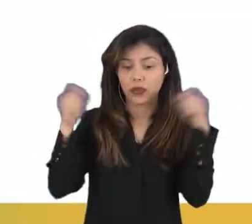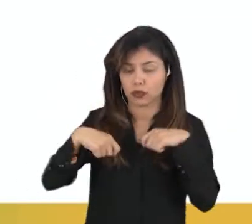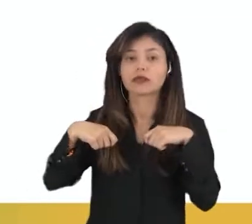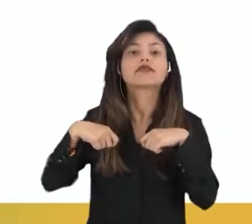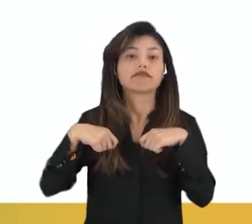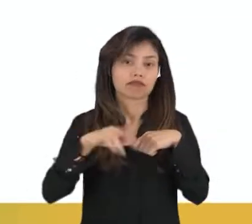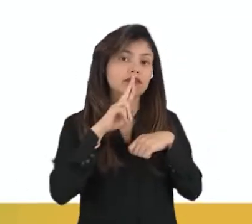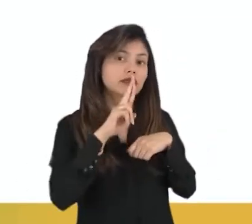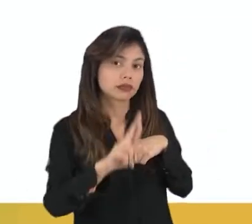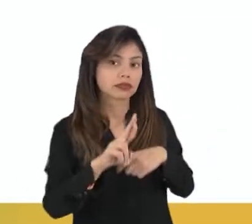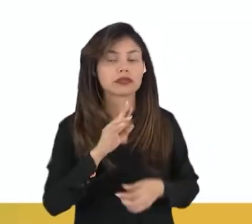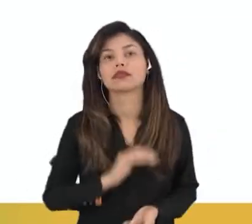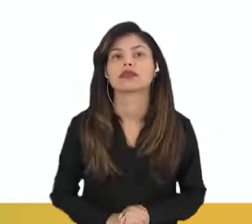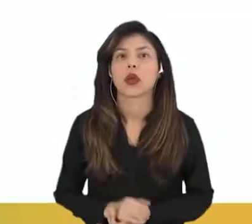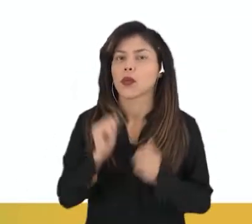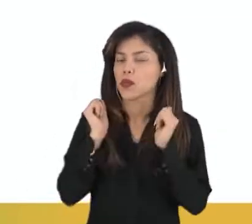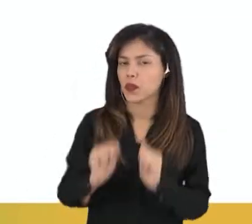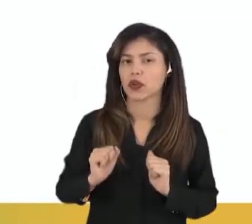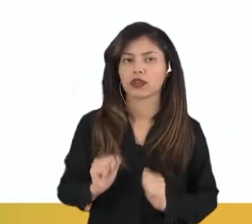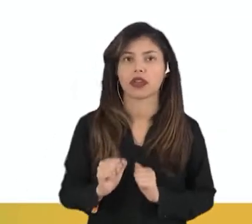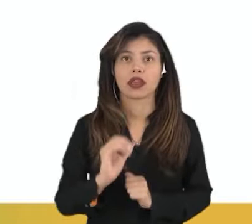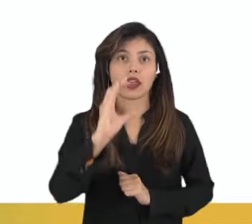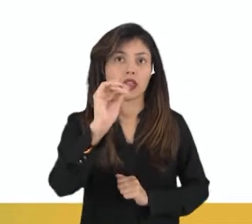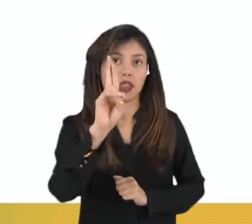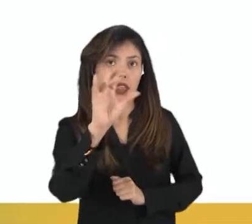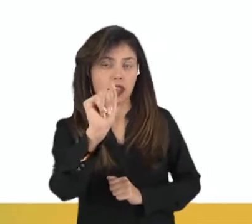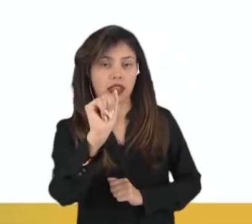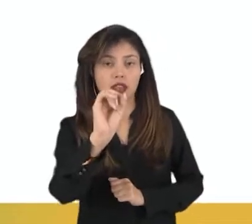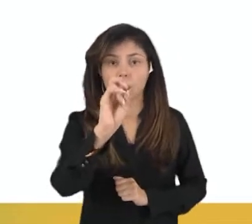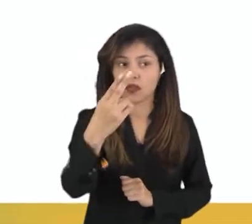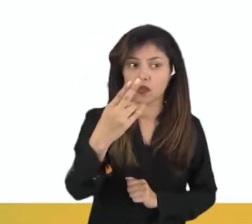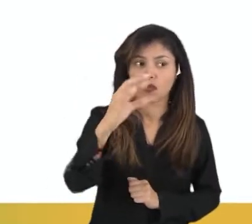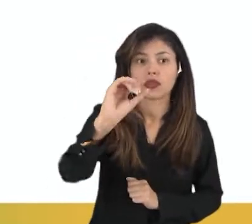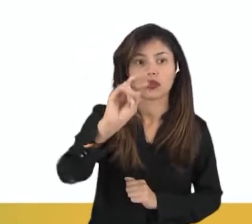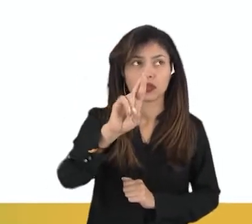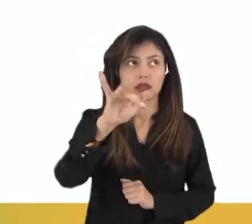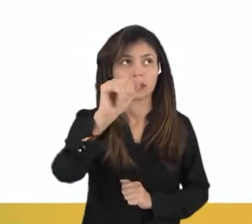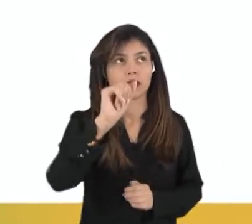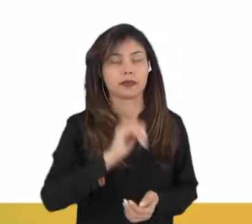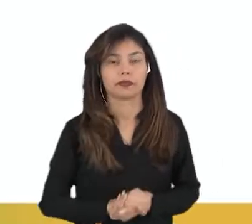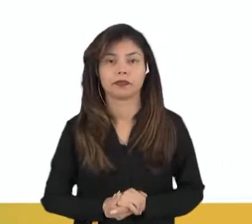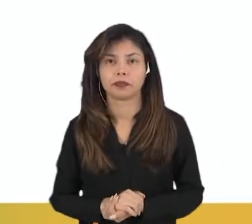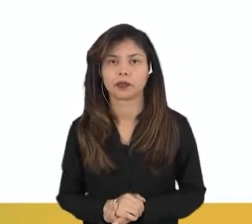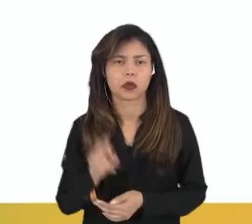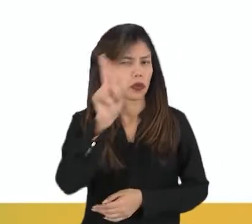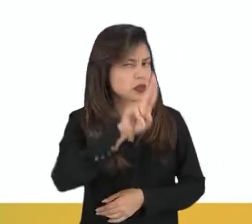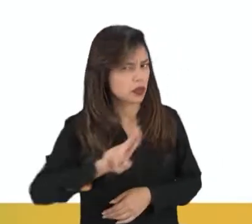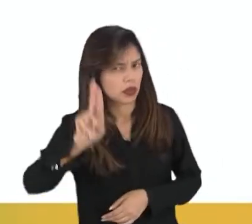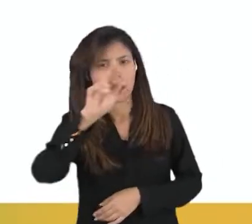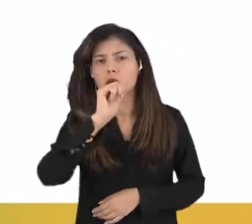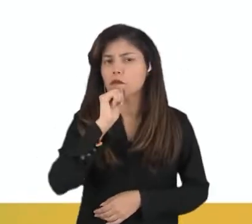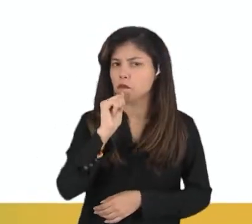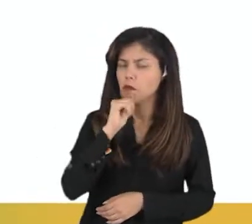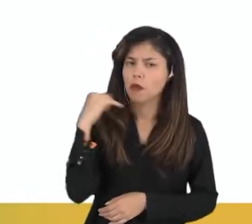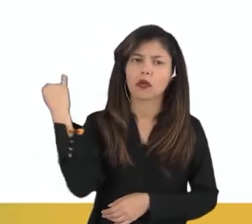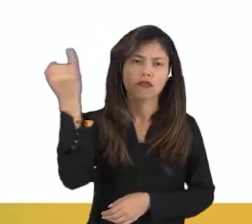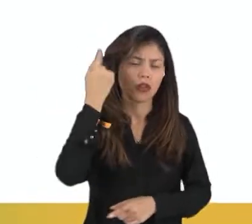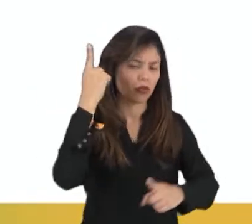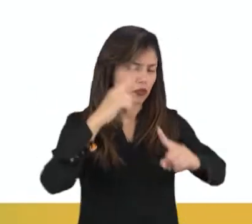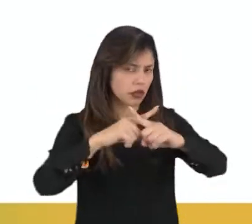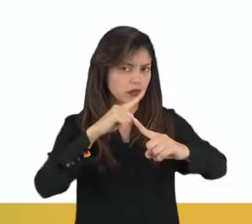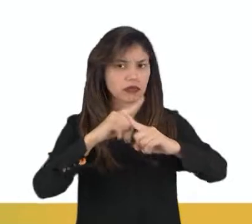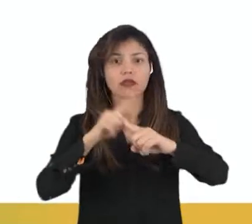de resultados. Ela pode ser cara ou pode ser coroa. E utilizando o princípio multiplicativo